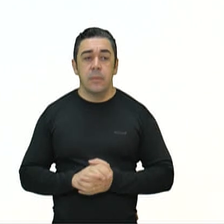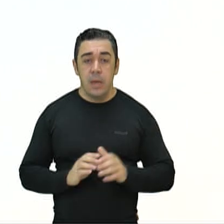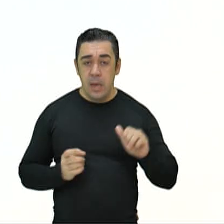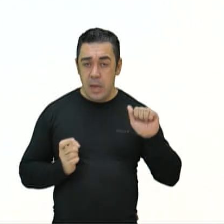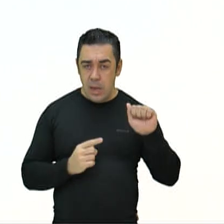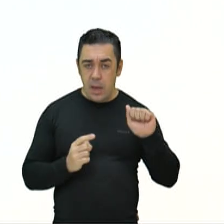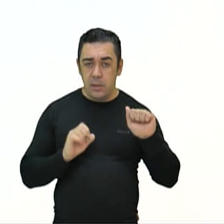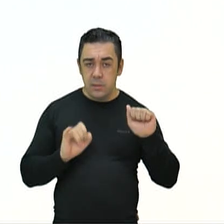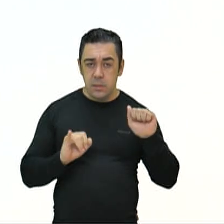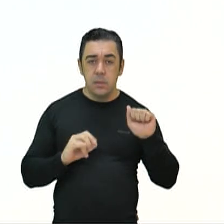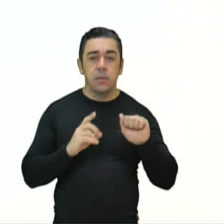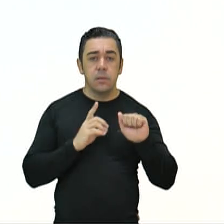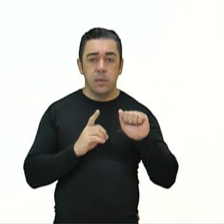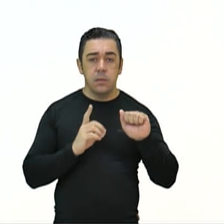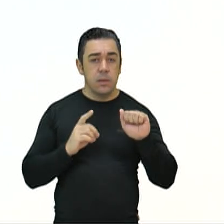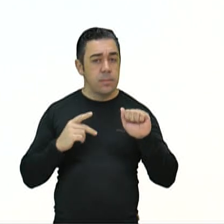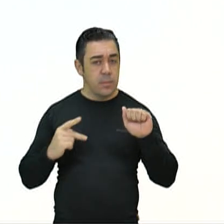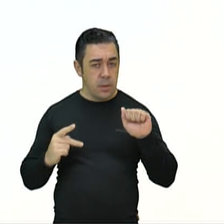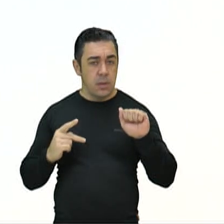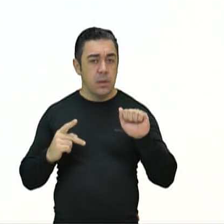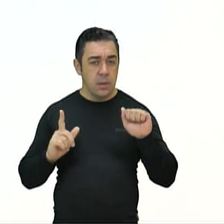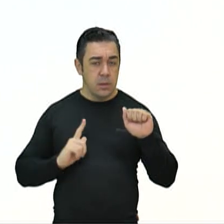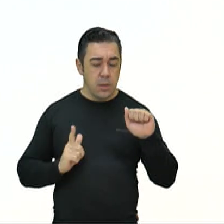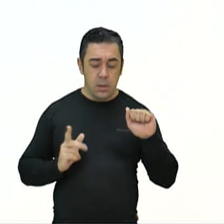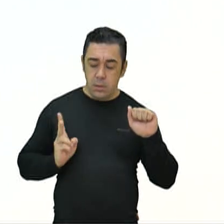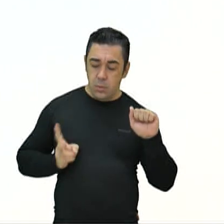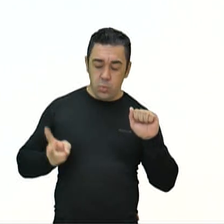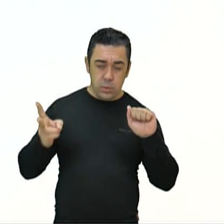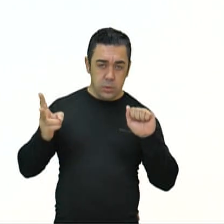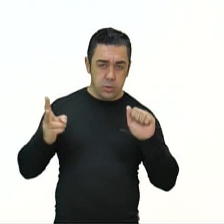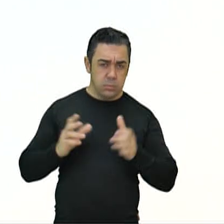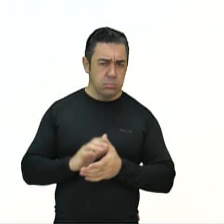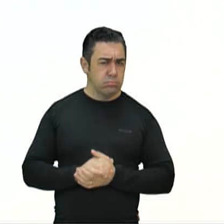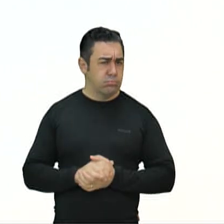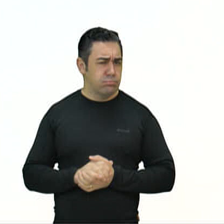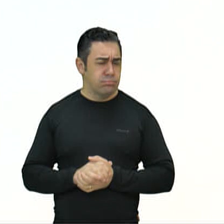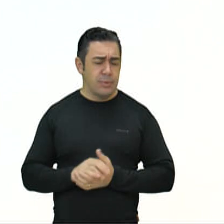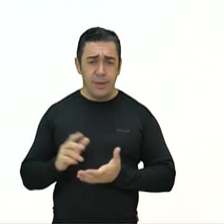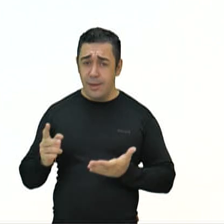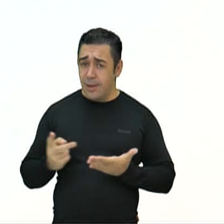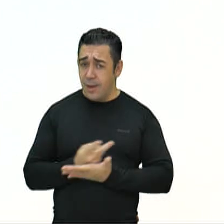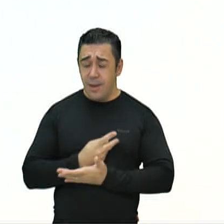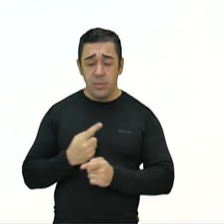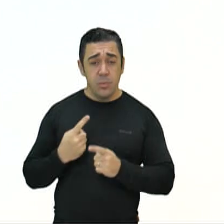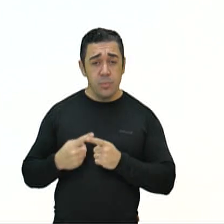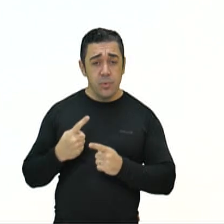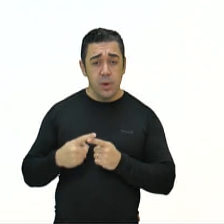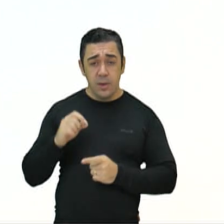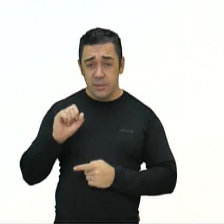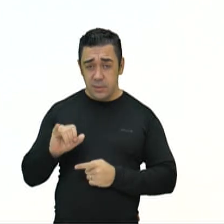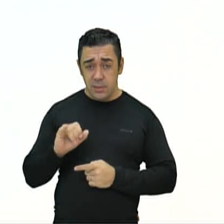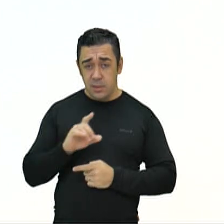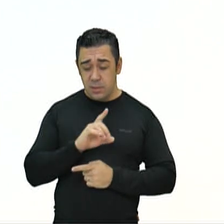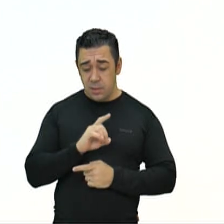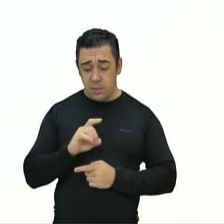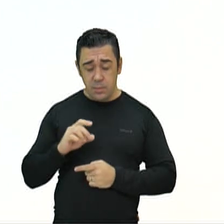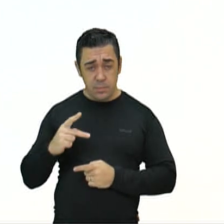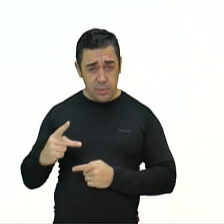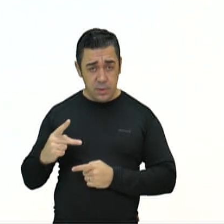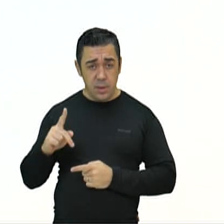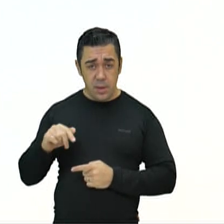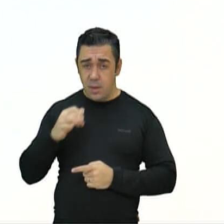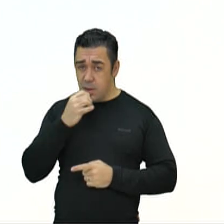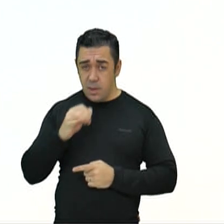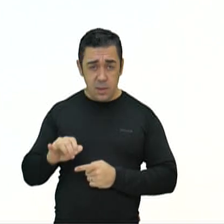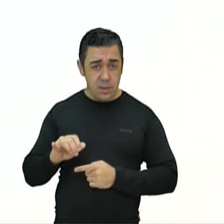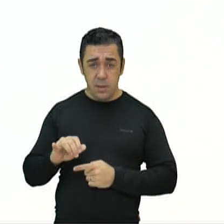se o potencial elétrico envolvido for constante. Essa está errada, porque se o potencial elétrico